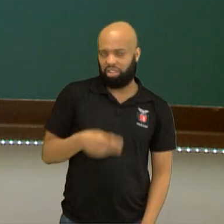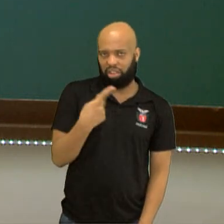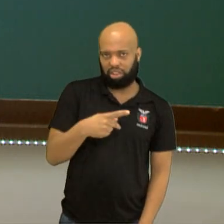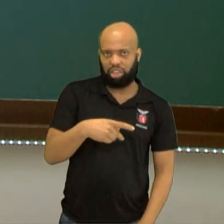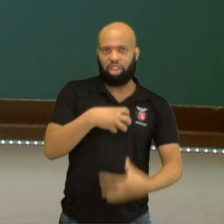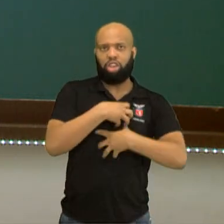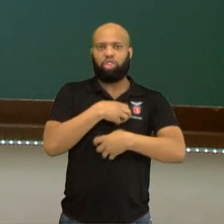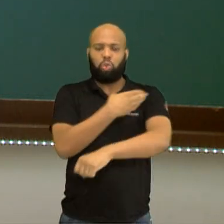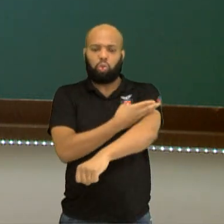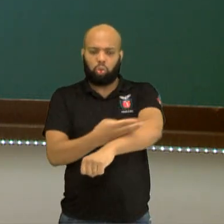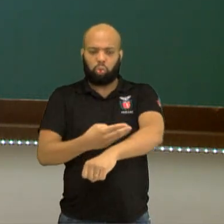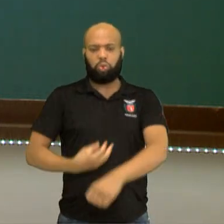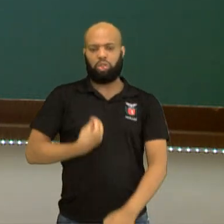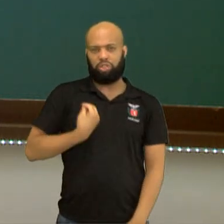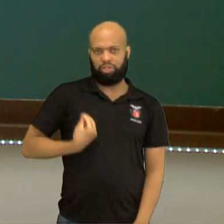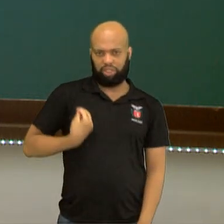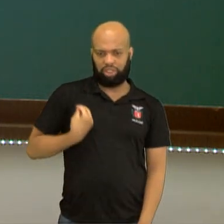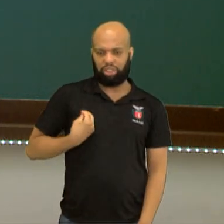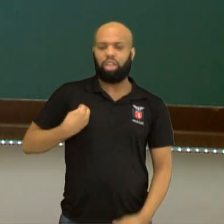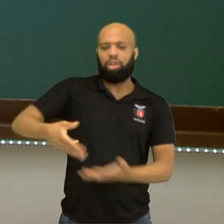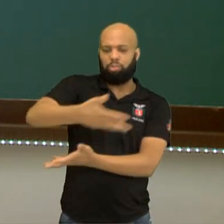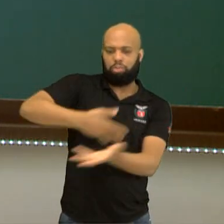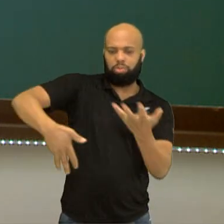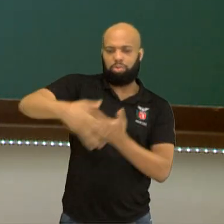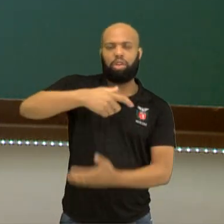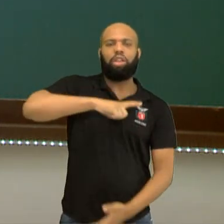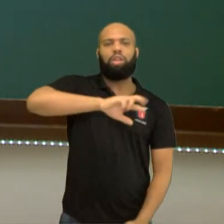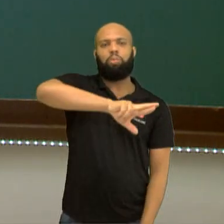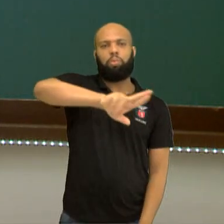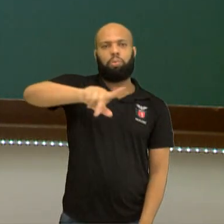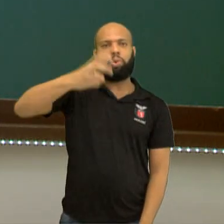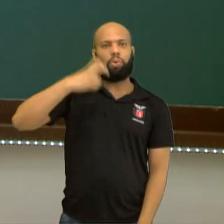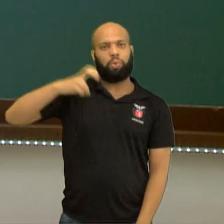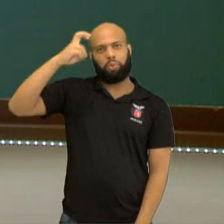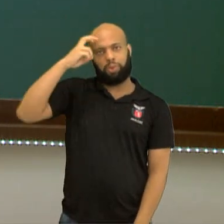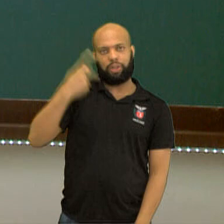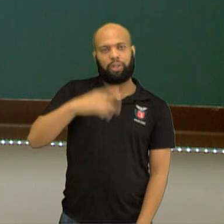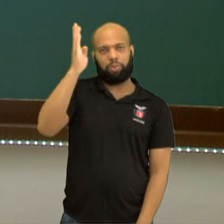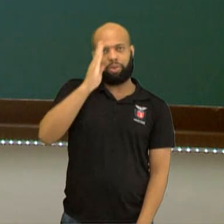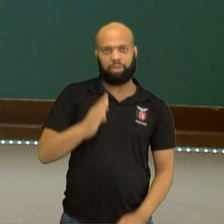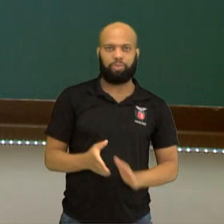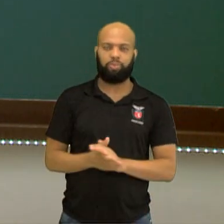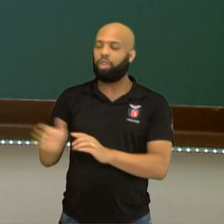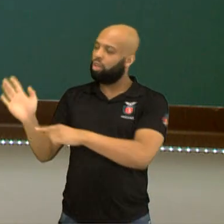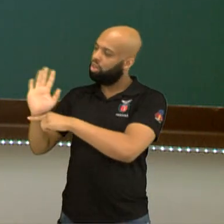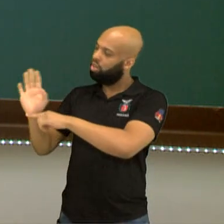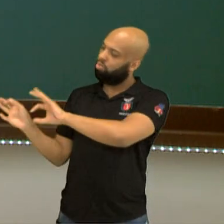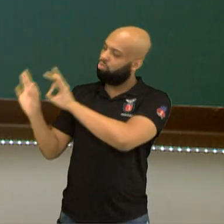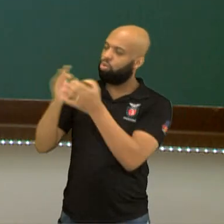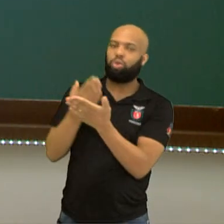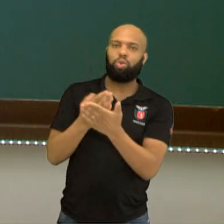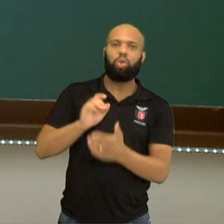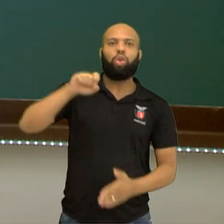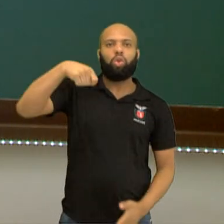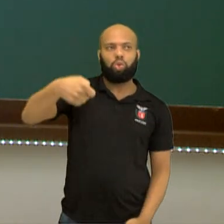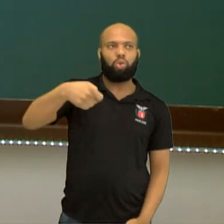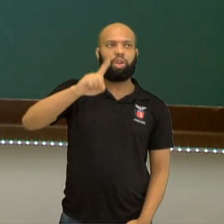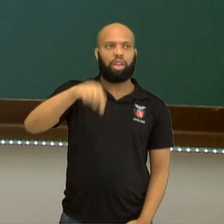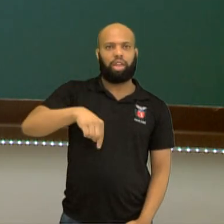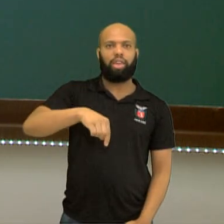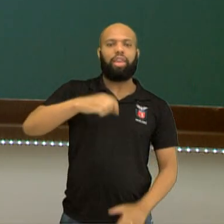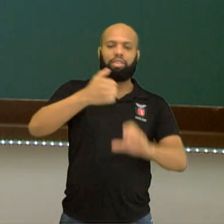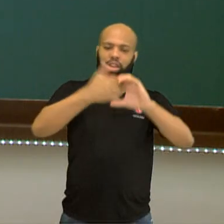modos de viver, contribuindo para essa diversidade cultural do Brasil. Nesse vídeo nós falamos